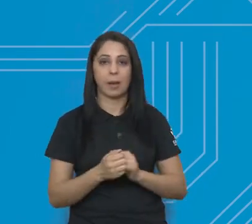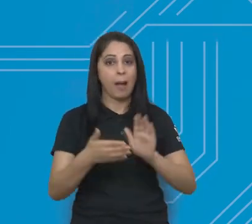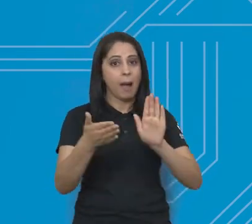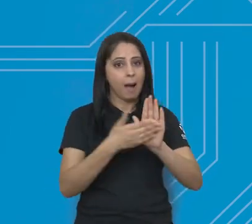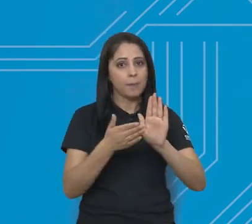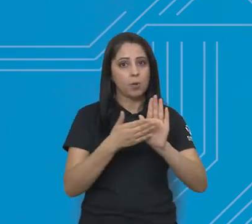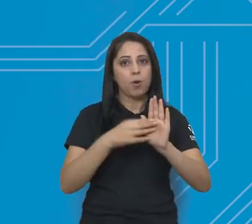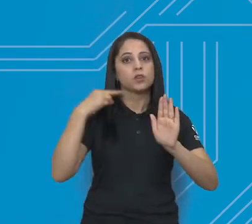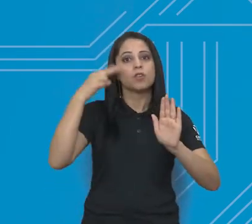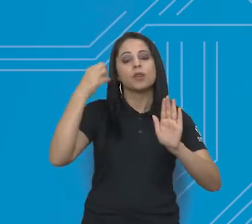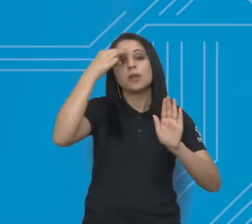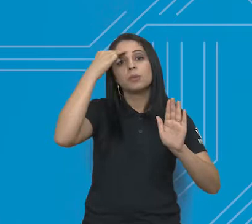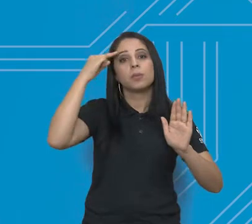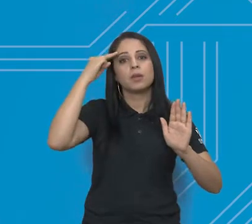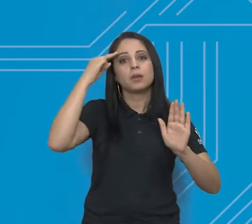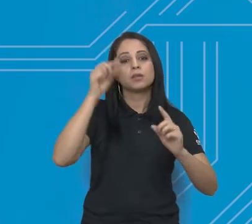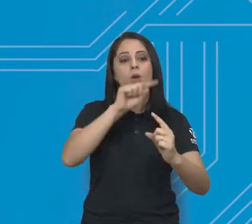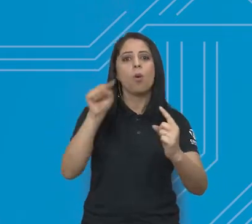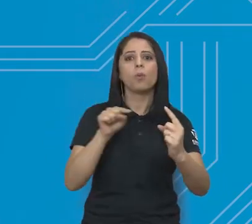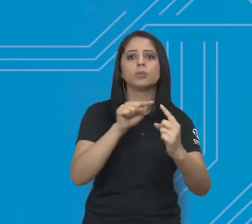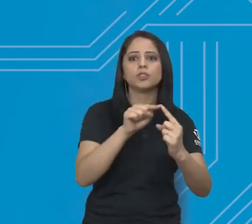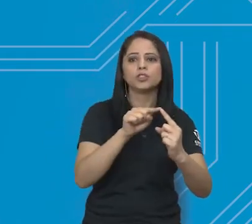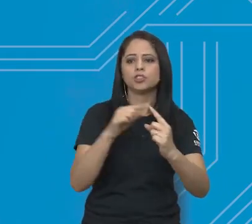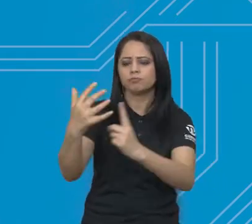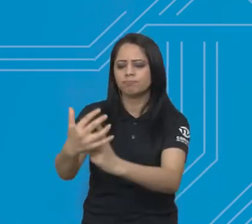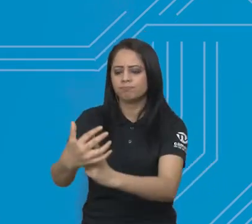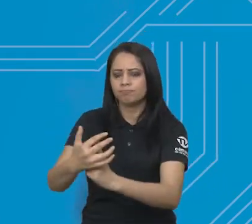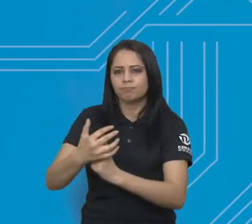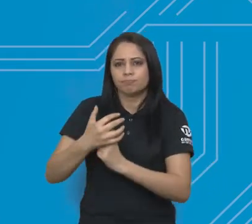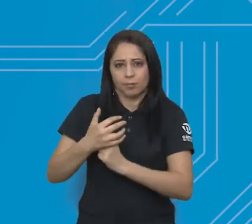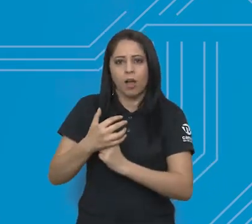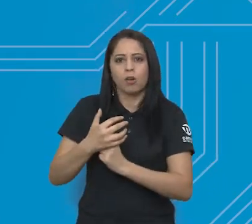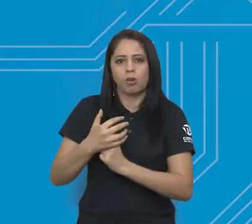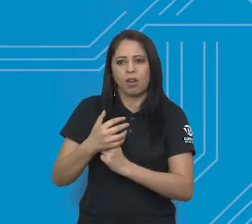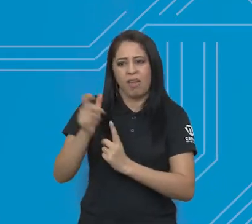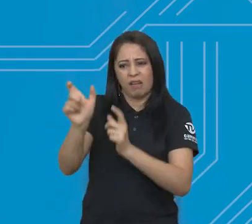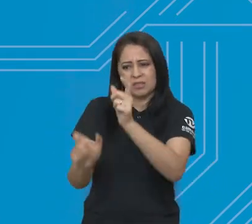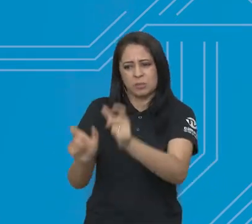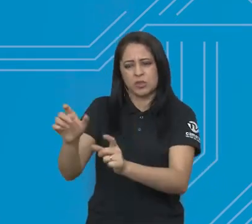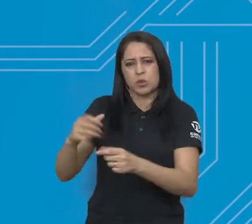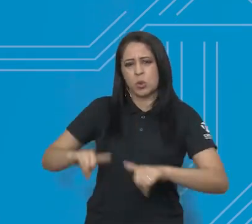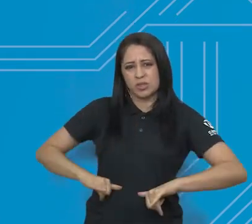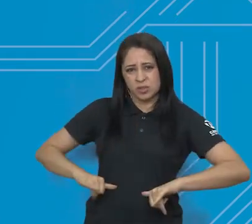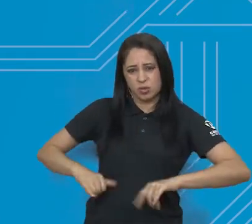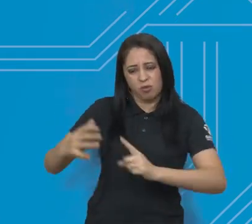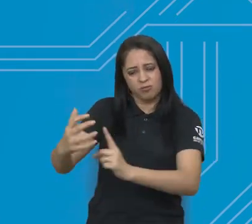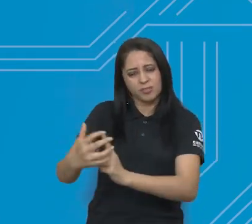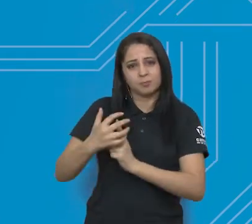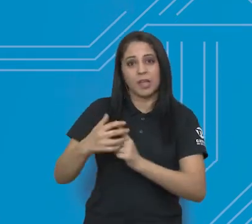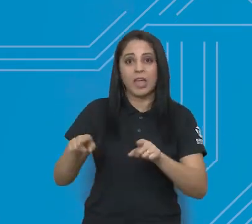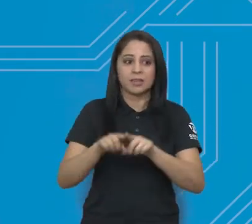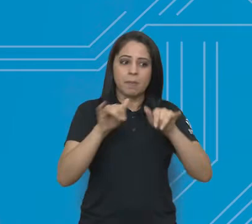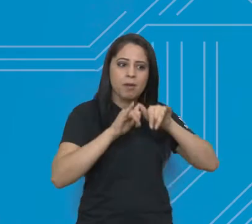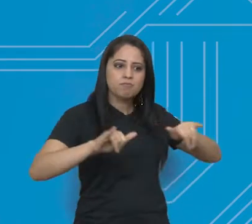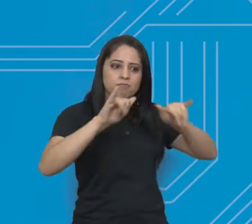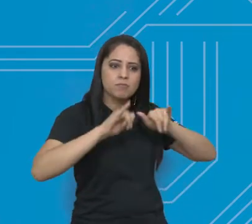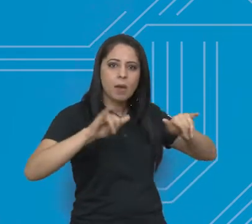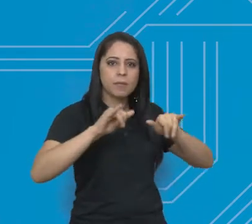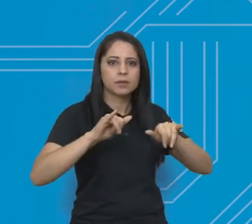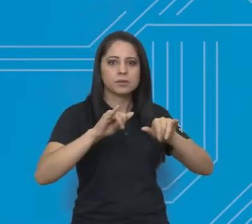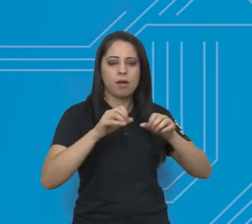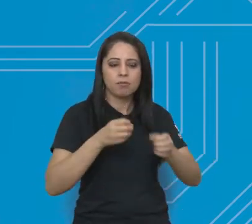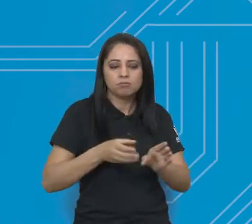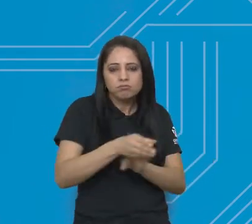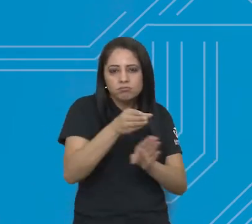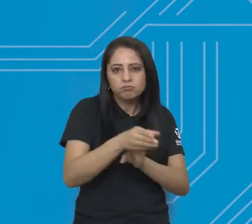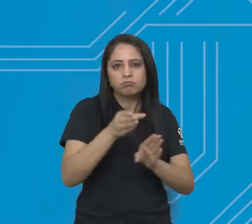A proposta, de autoria do vereador Marcelo Garcia, tem como objetivo acolher quem sofre com essa condição e ampliar o